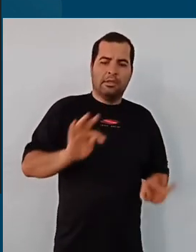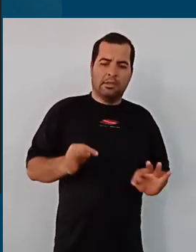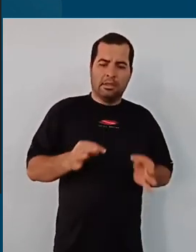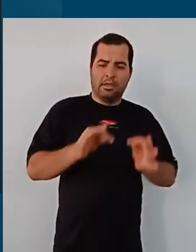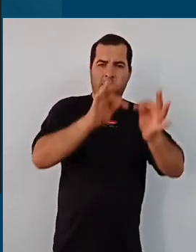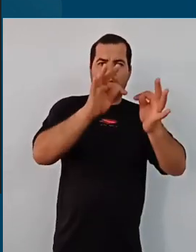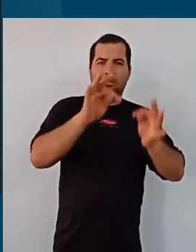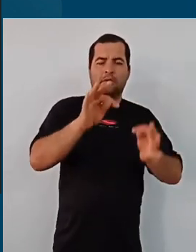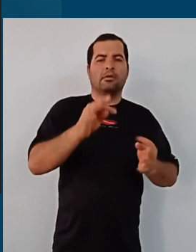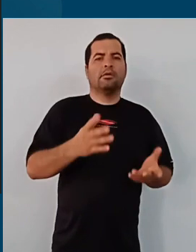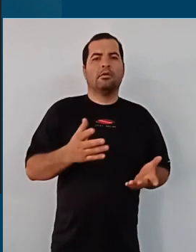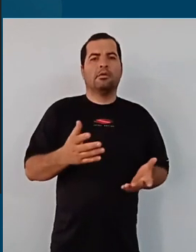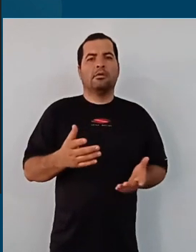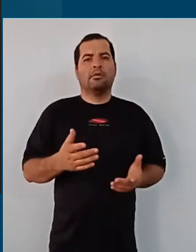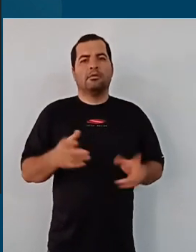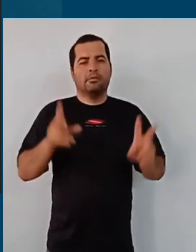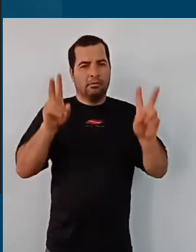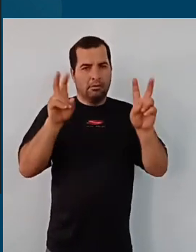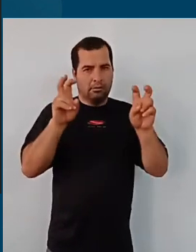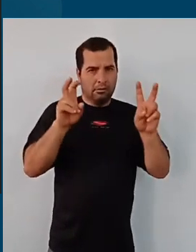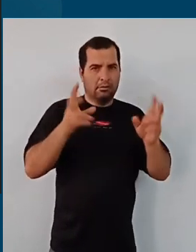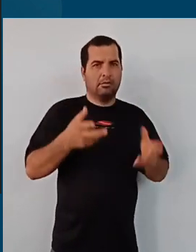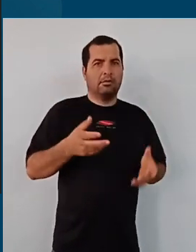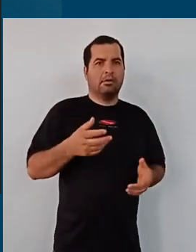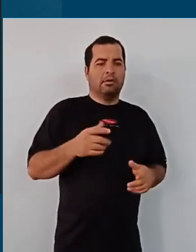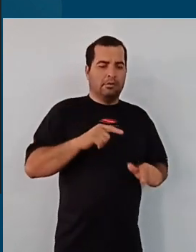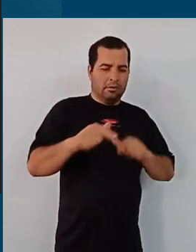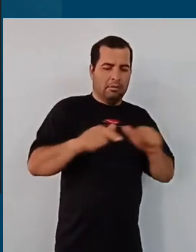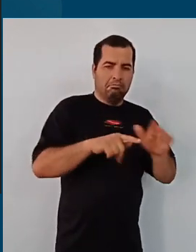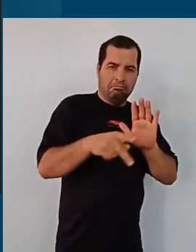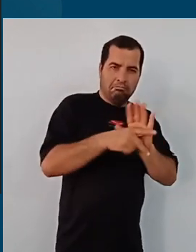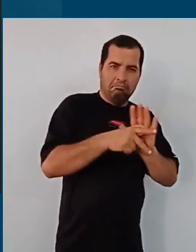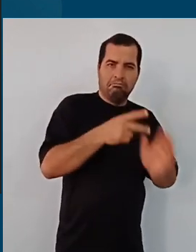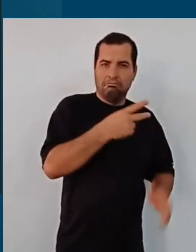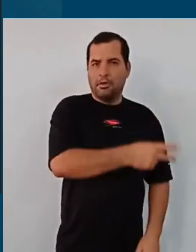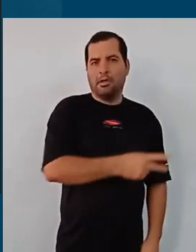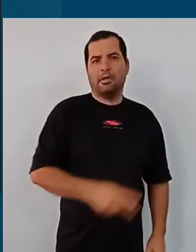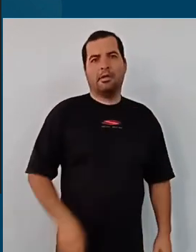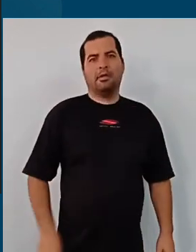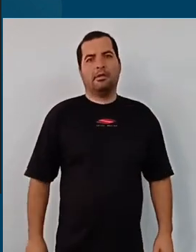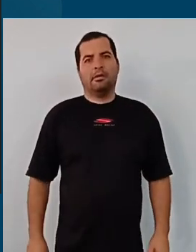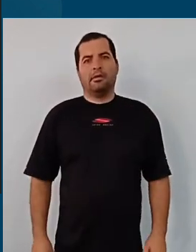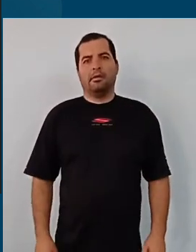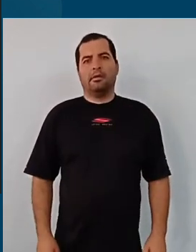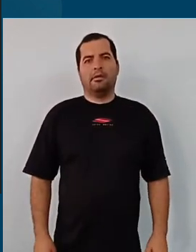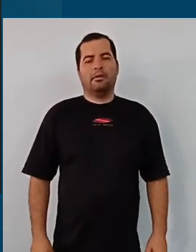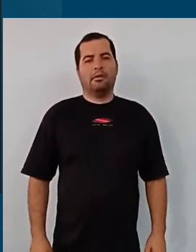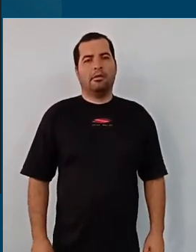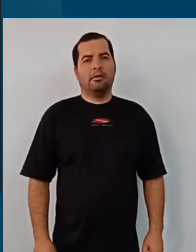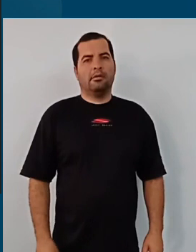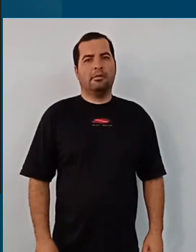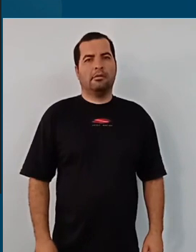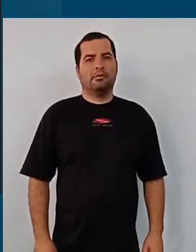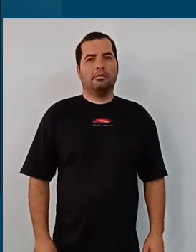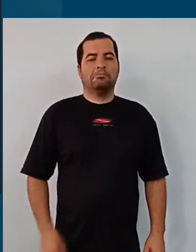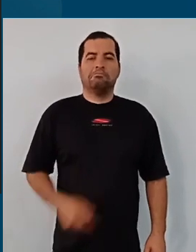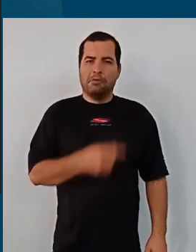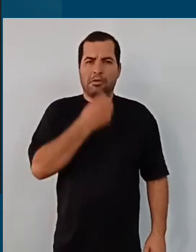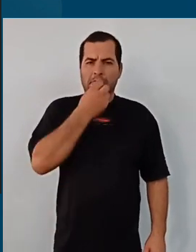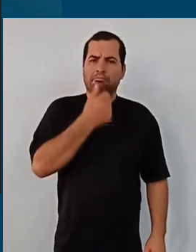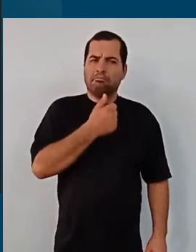tecnologias relativas às áreas de atuação. Se a gente olhar para essa simples